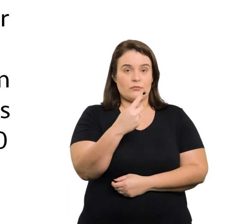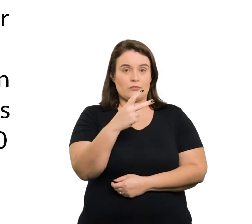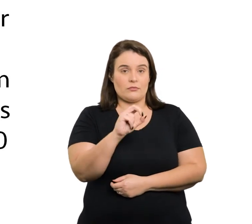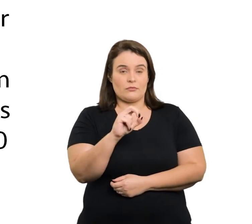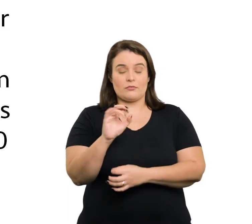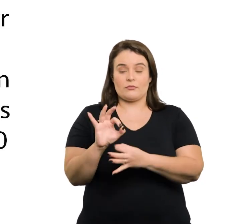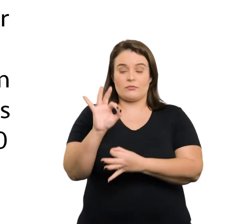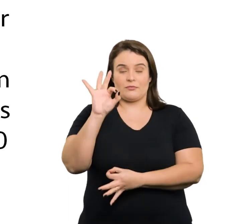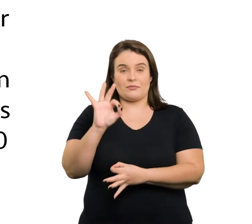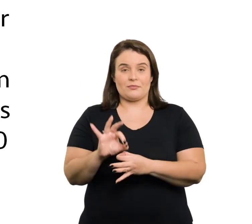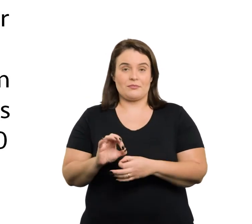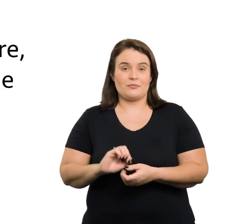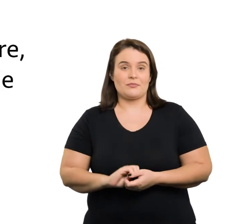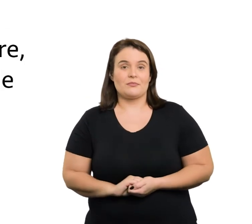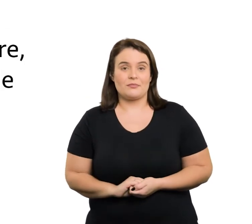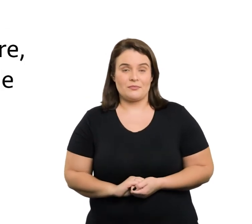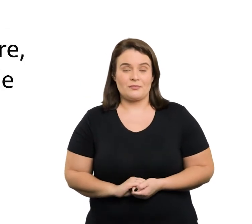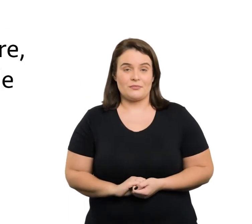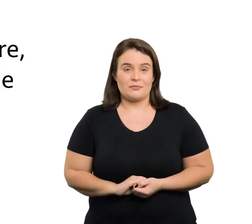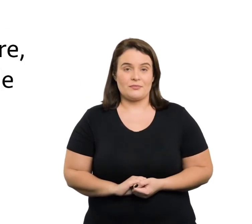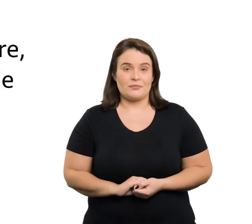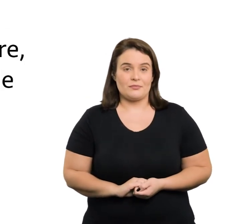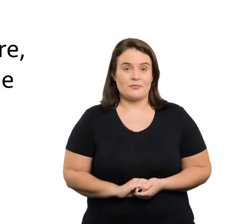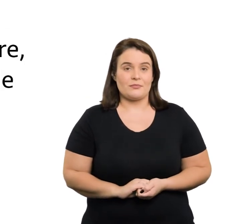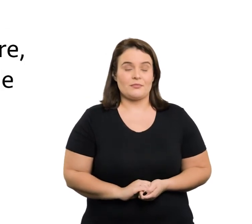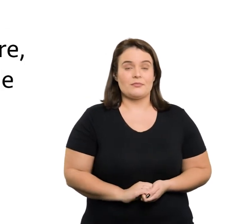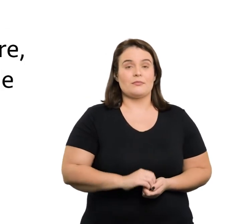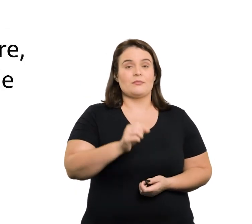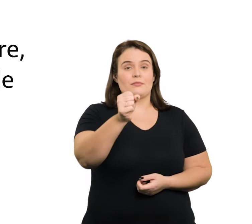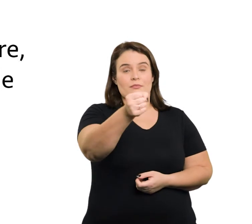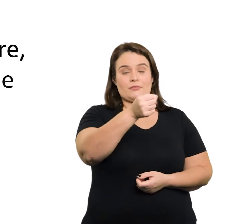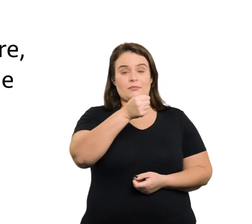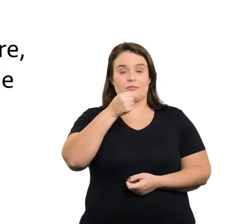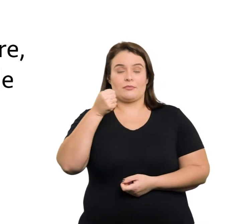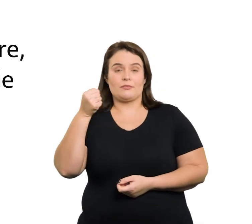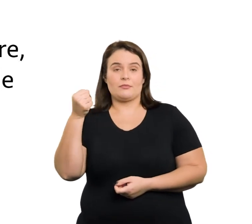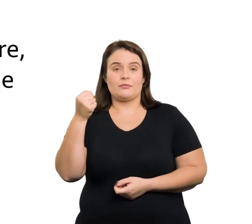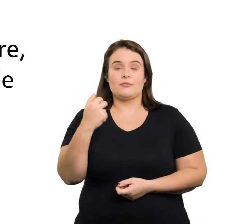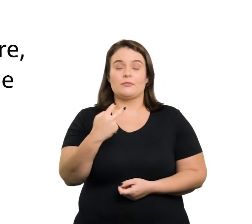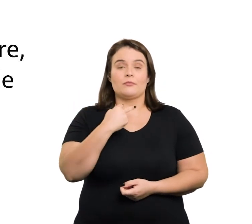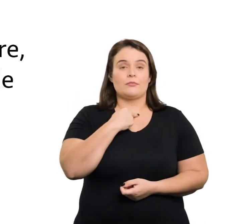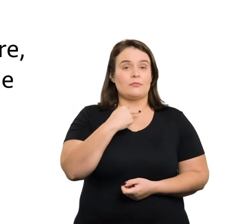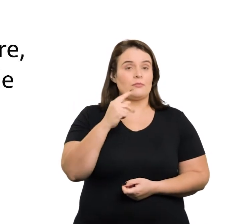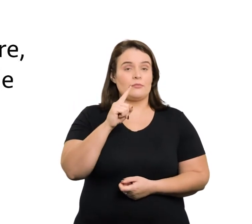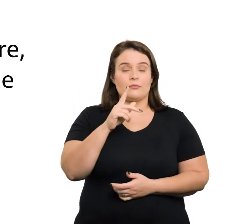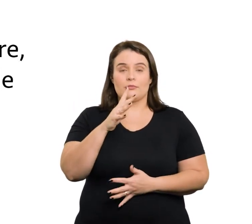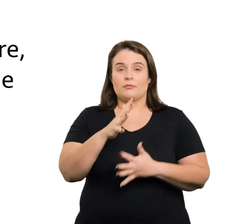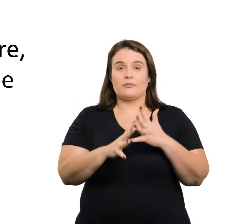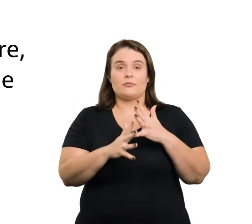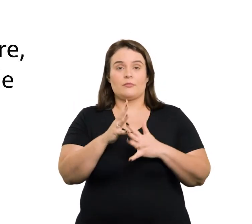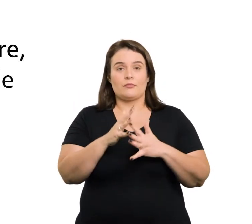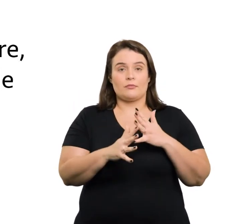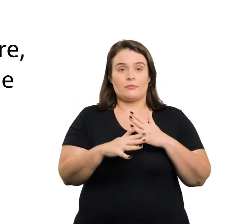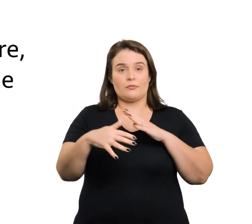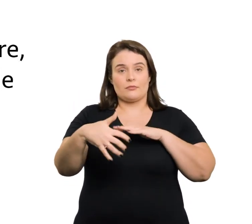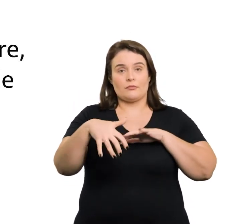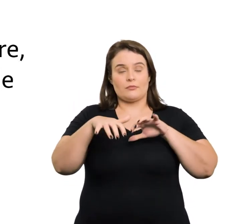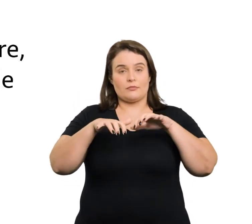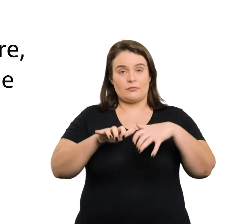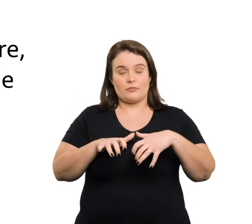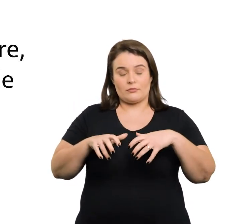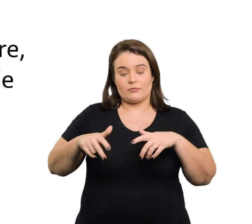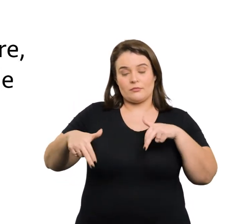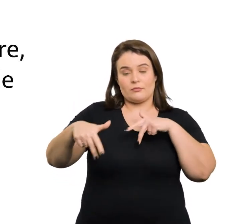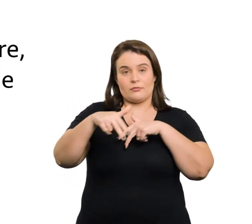e 1,20 metro de altura. A projeção da abertura das portas dos armários não deve interferir